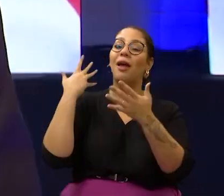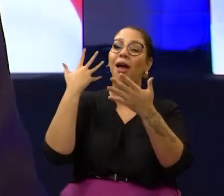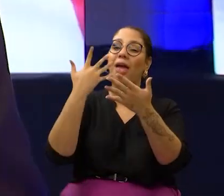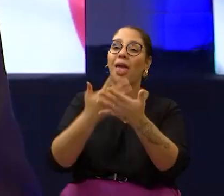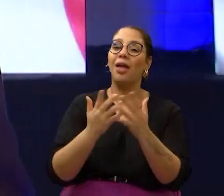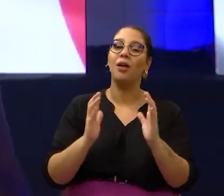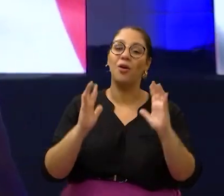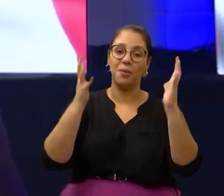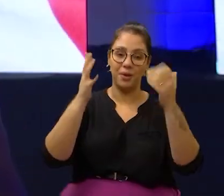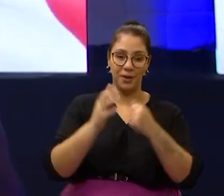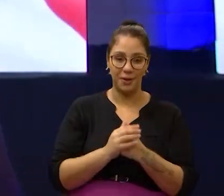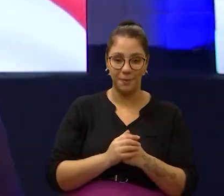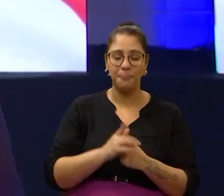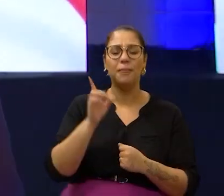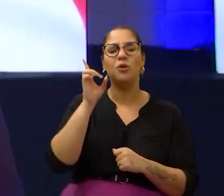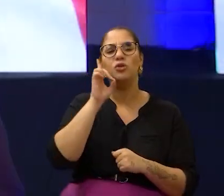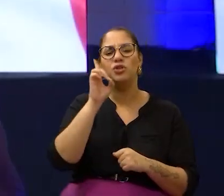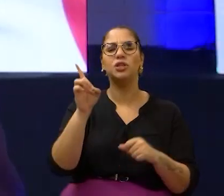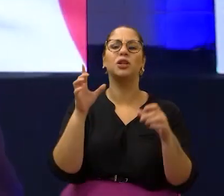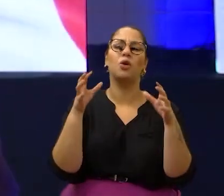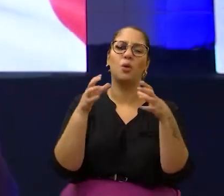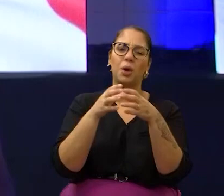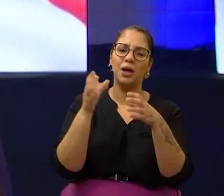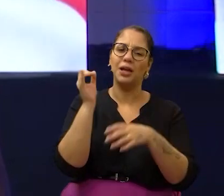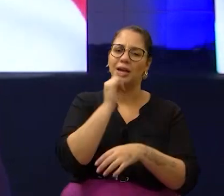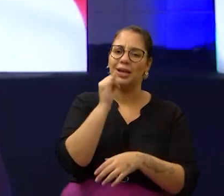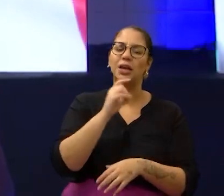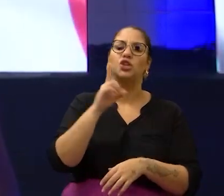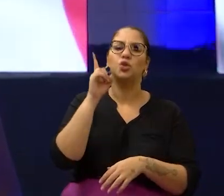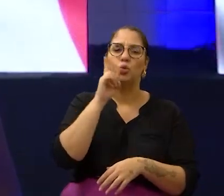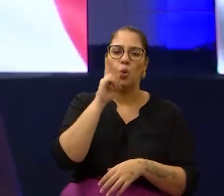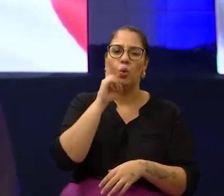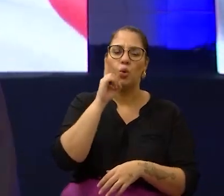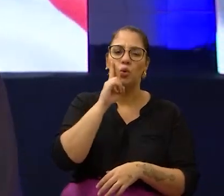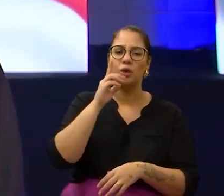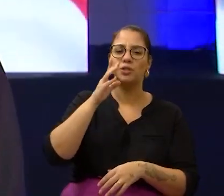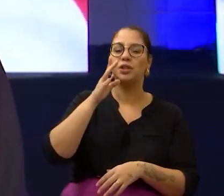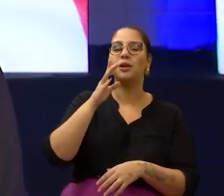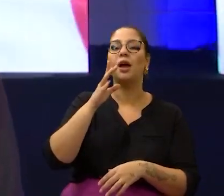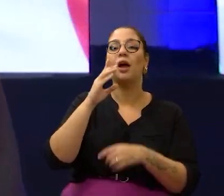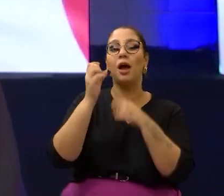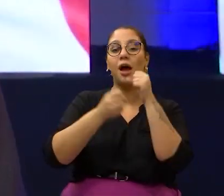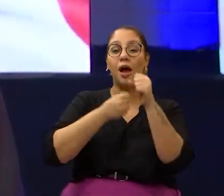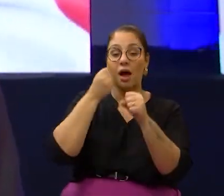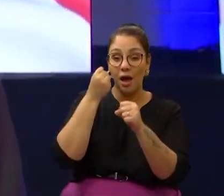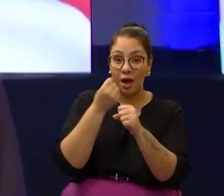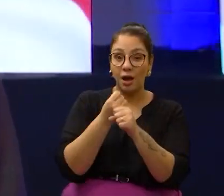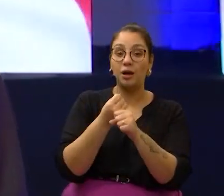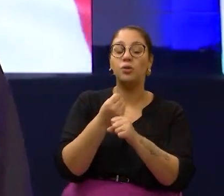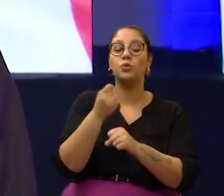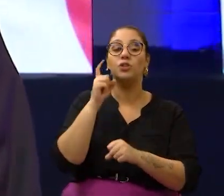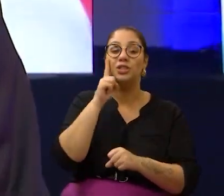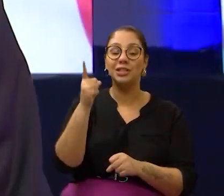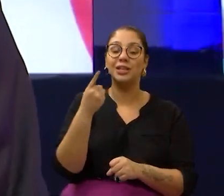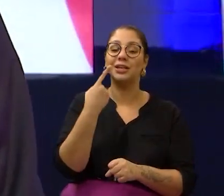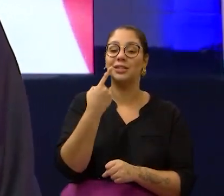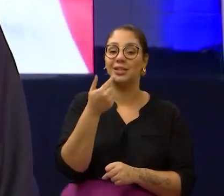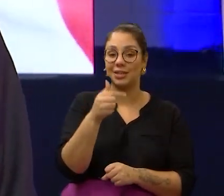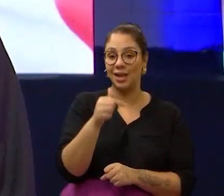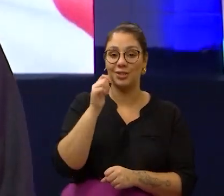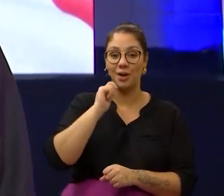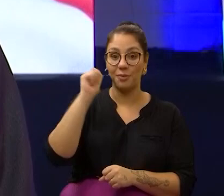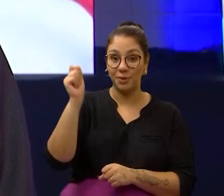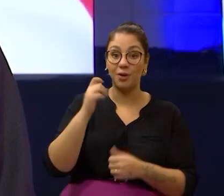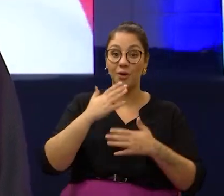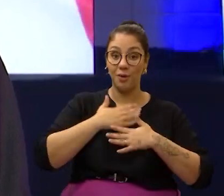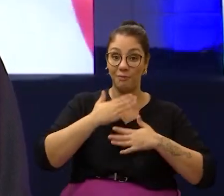O Dia da Comunidade Italiana, que é celebrado todo dia 17 de abril, ele foi instituído através de uma lei de minha